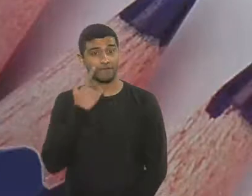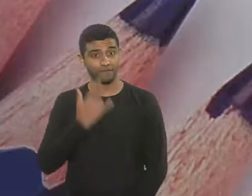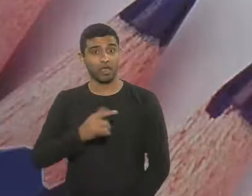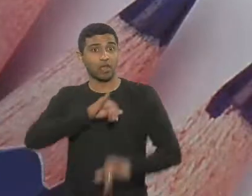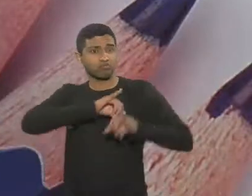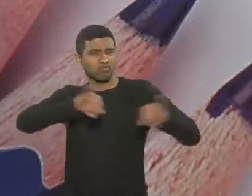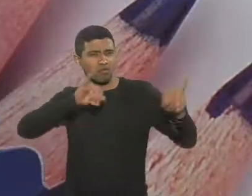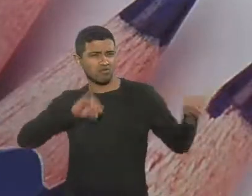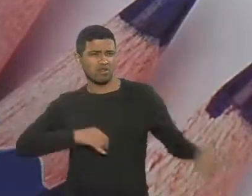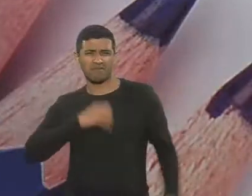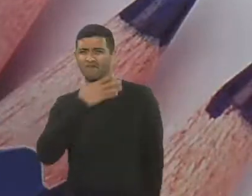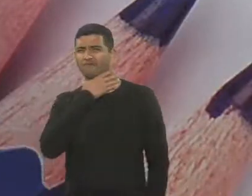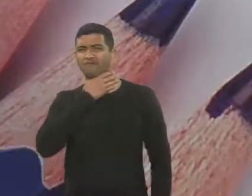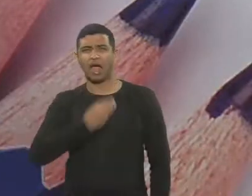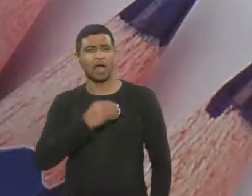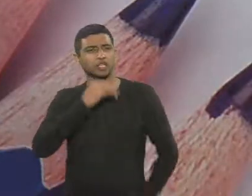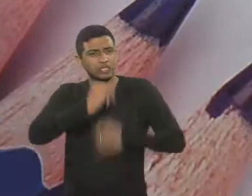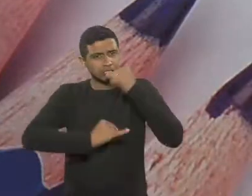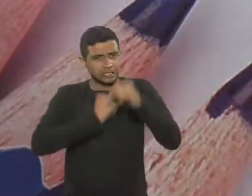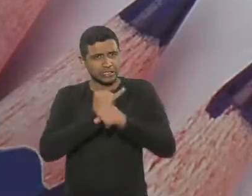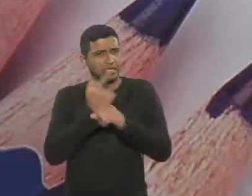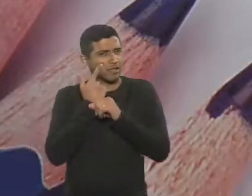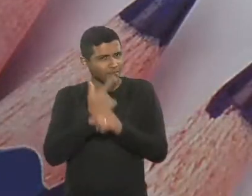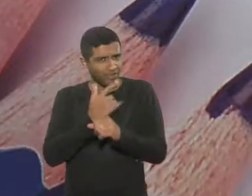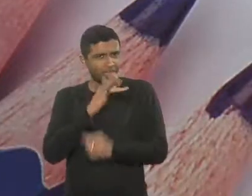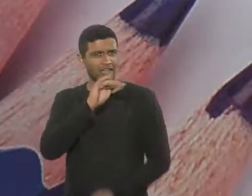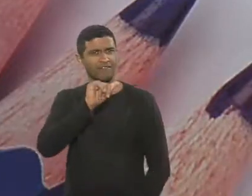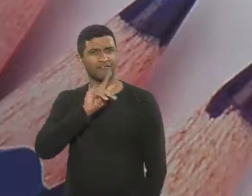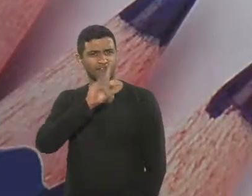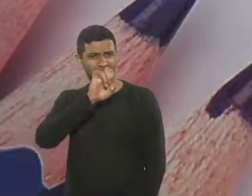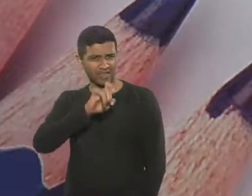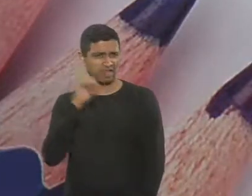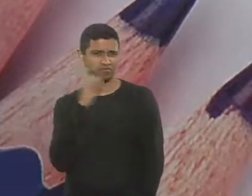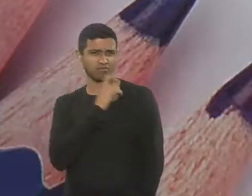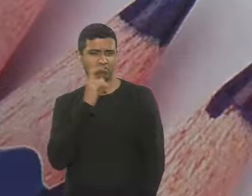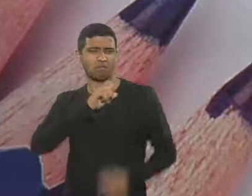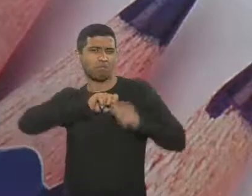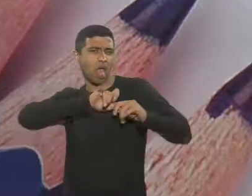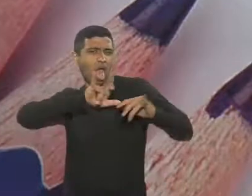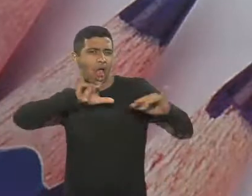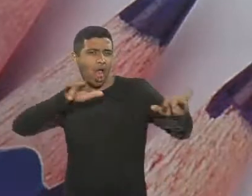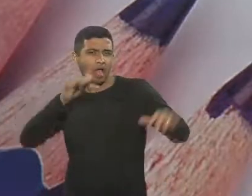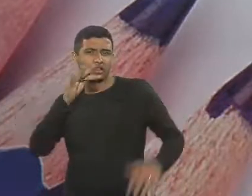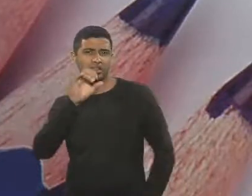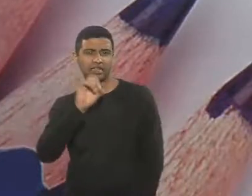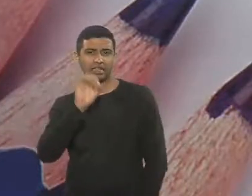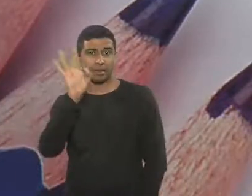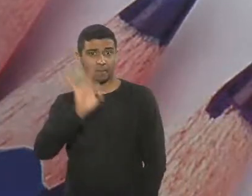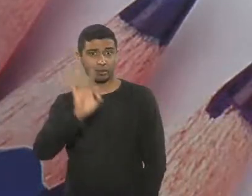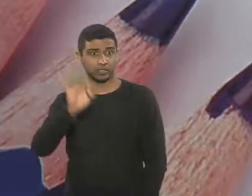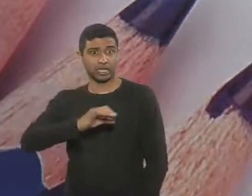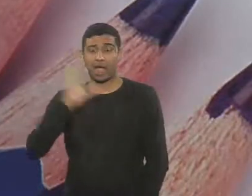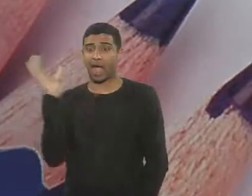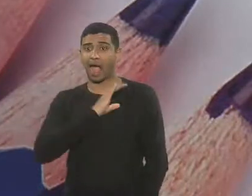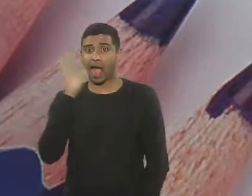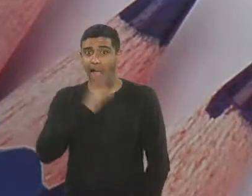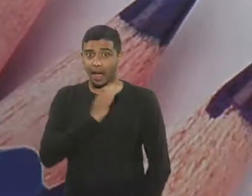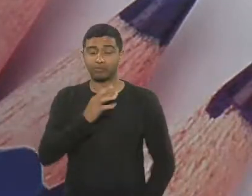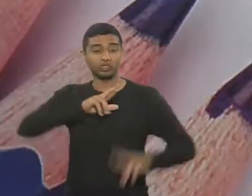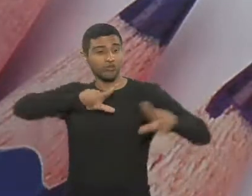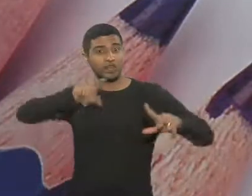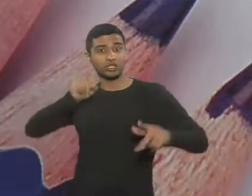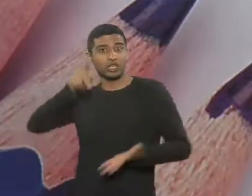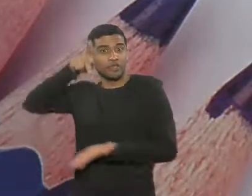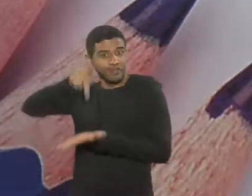As notícias falsas na internet, as fake news, se espalham 70% mais rápido do que as verdadeiras